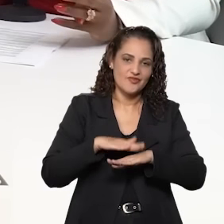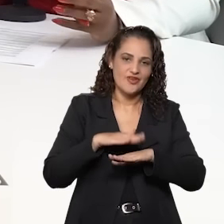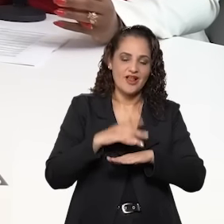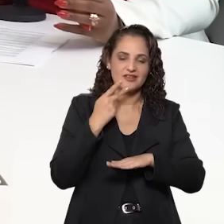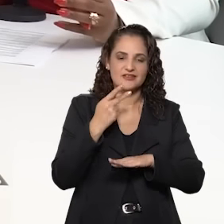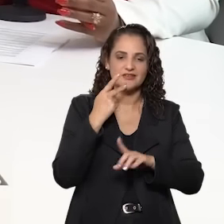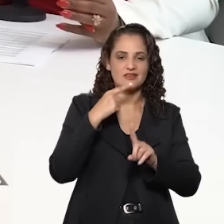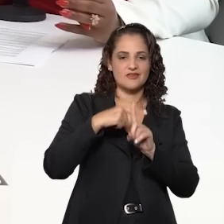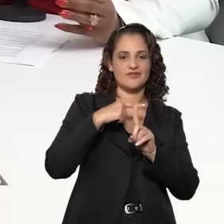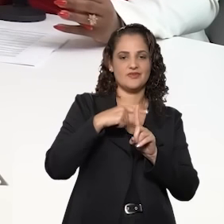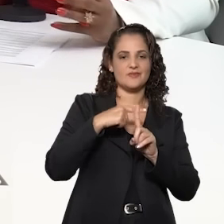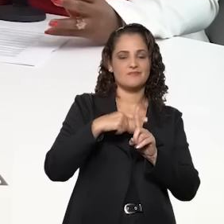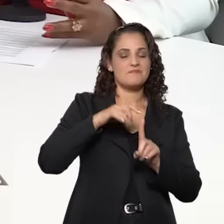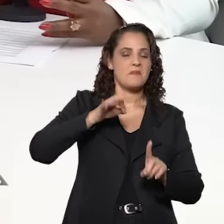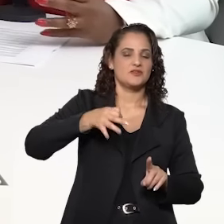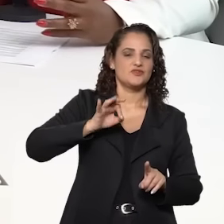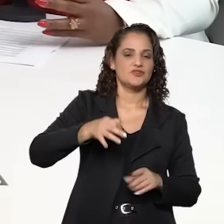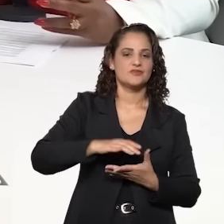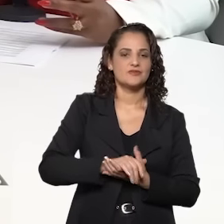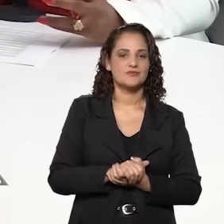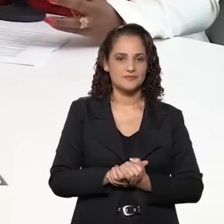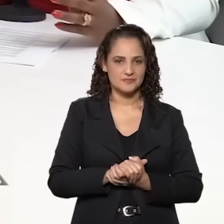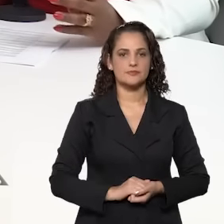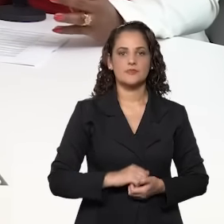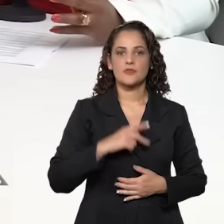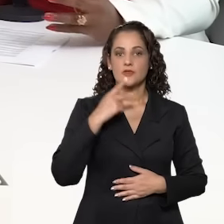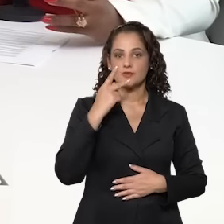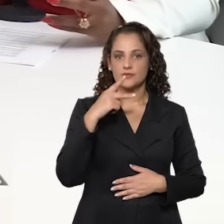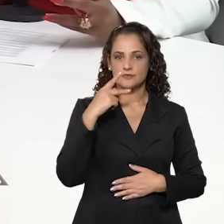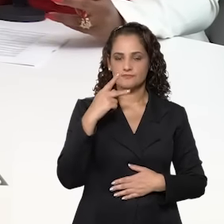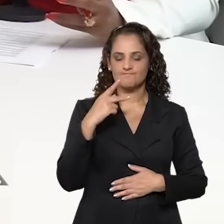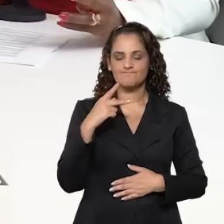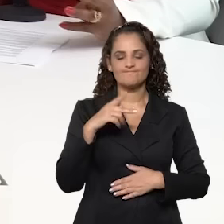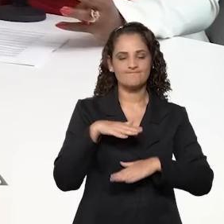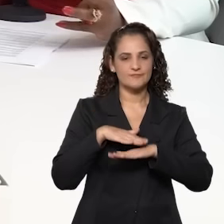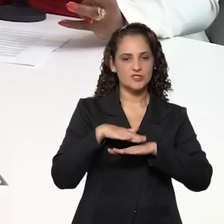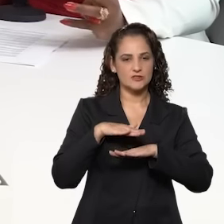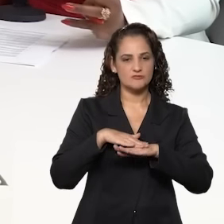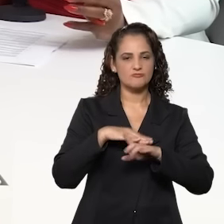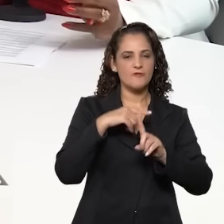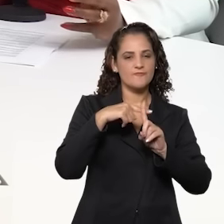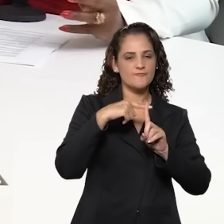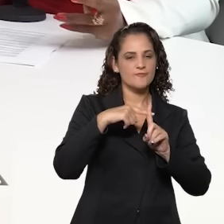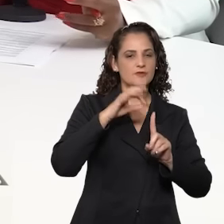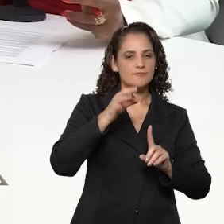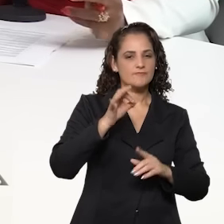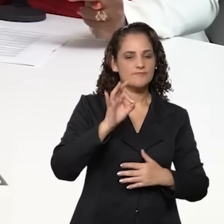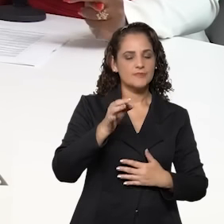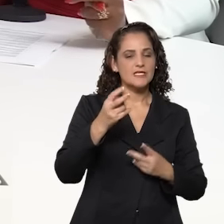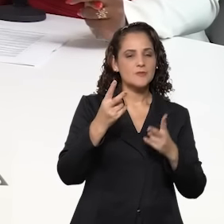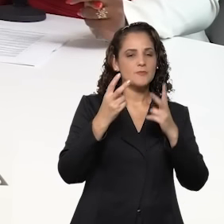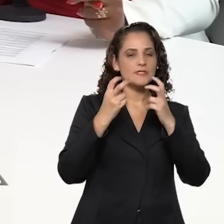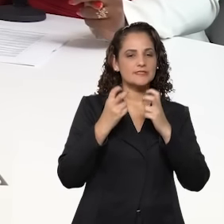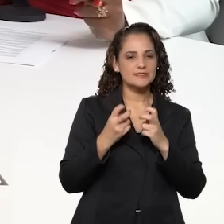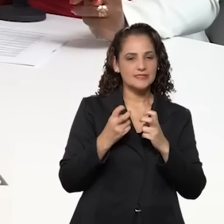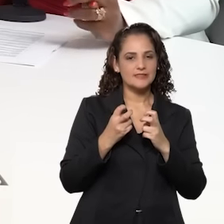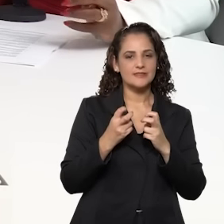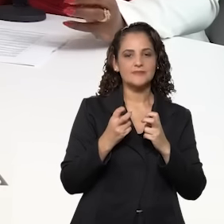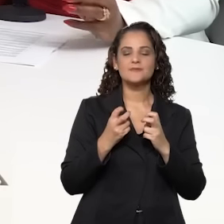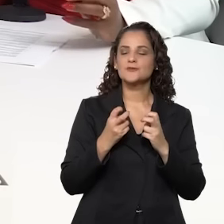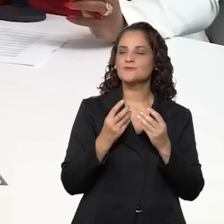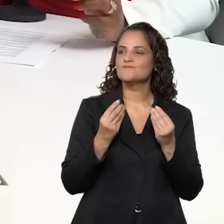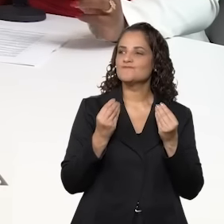afirmativas é eh eu eu percebo ações afirmativas como um componente muito importante mesmo dessa busca pela